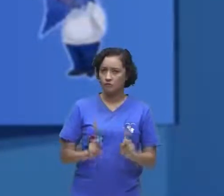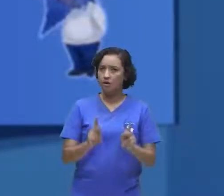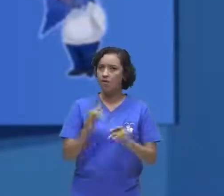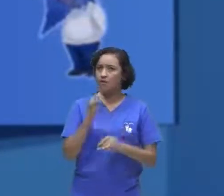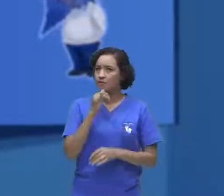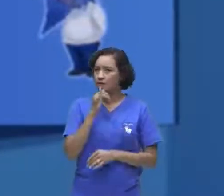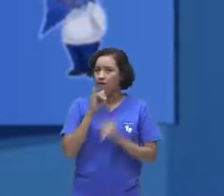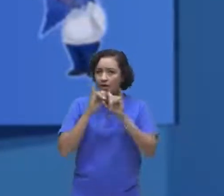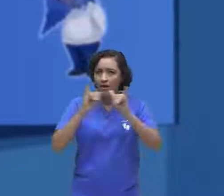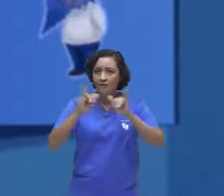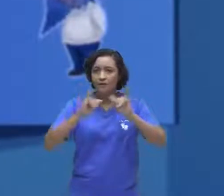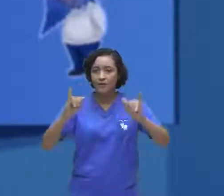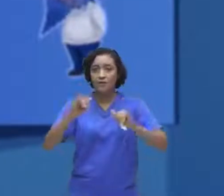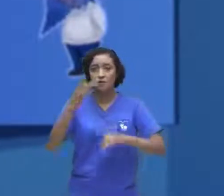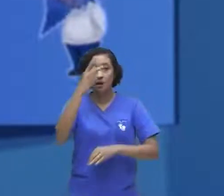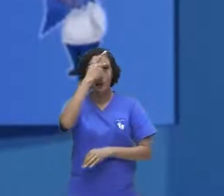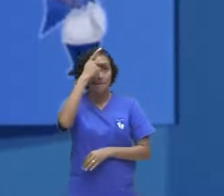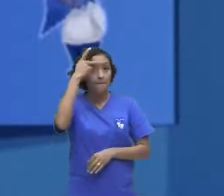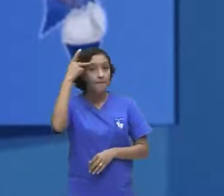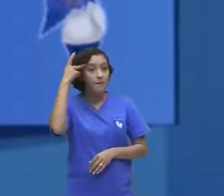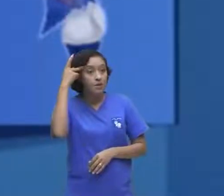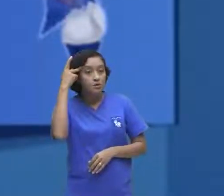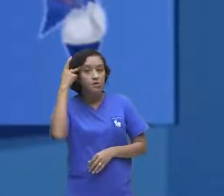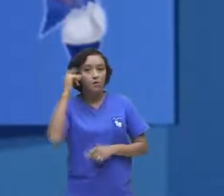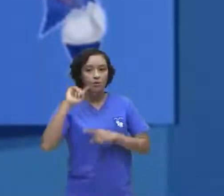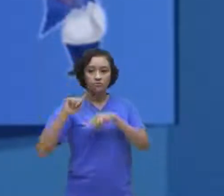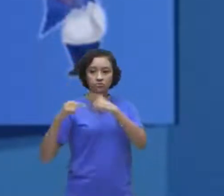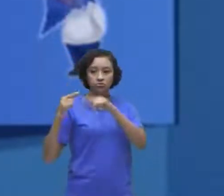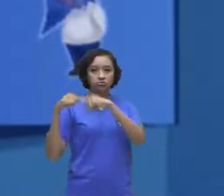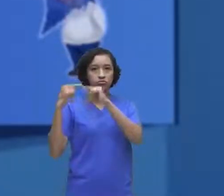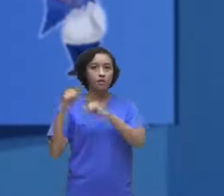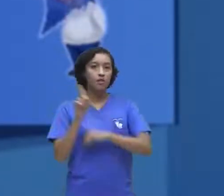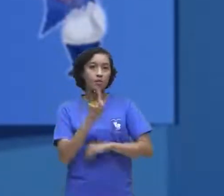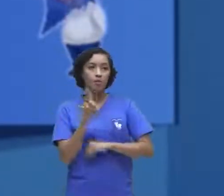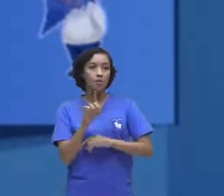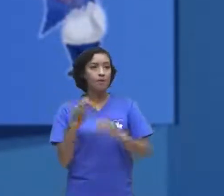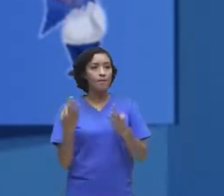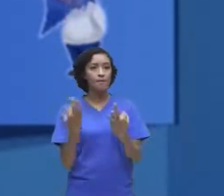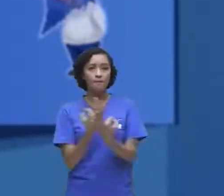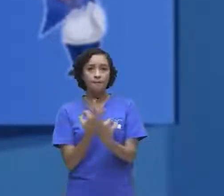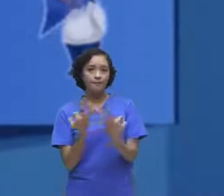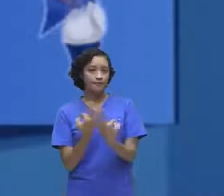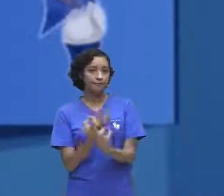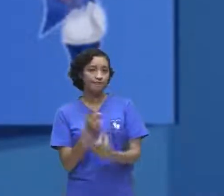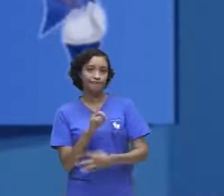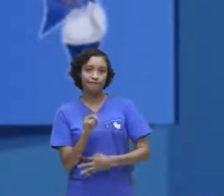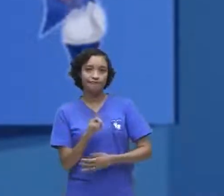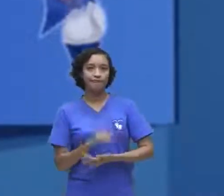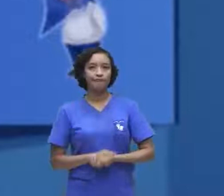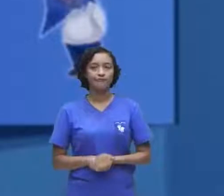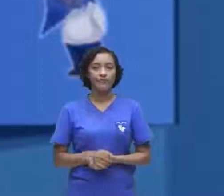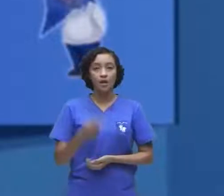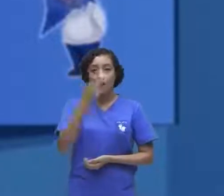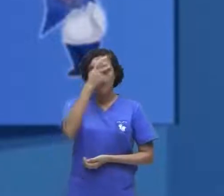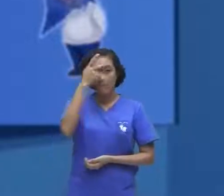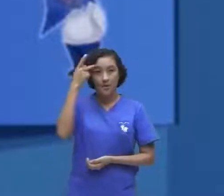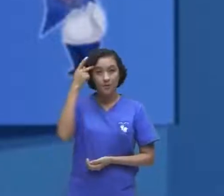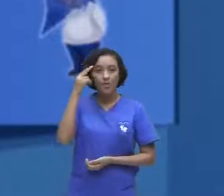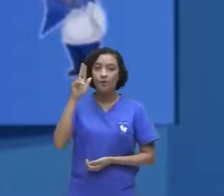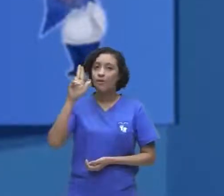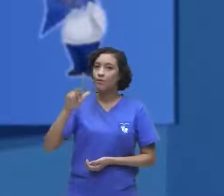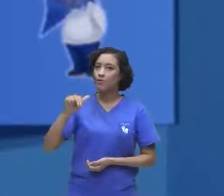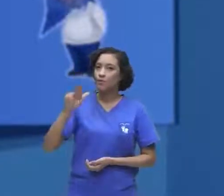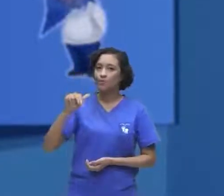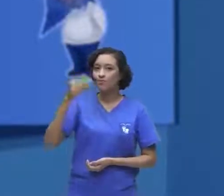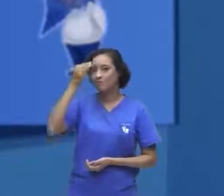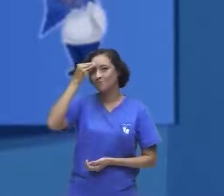não são as pessoas que são perfeitas. Não pense São pessoas que nunca desistem. Então, a